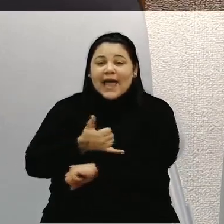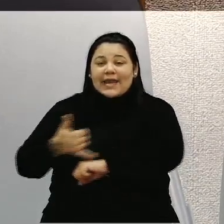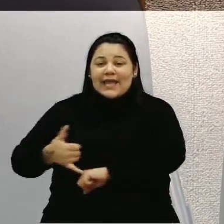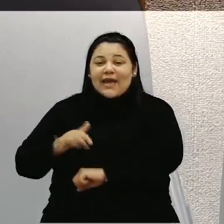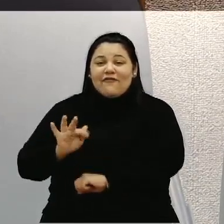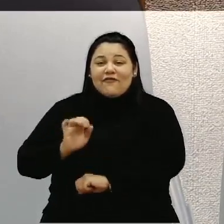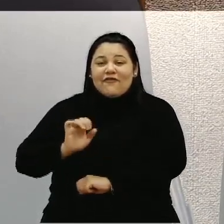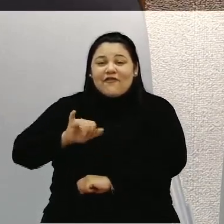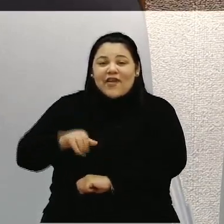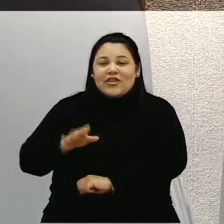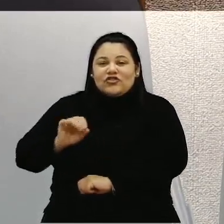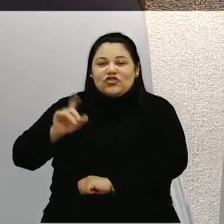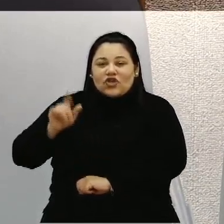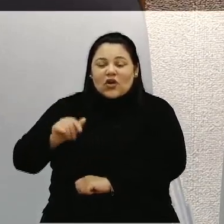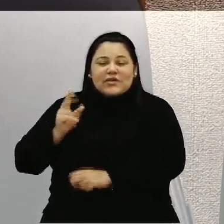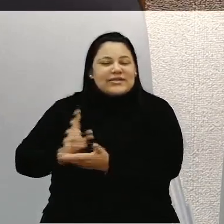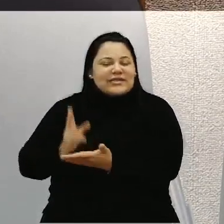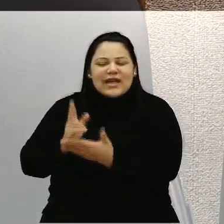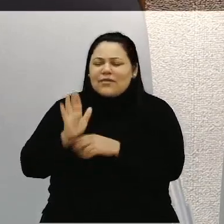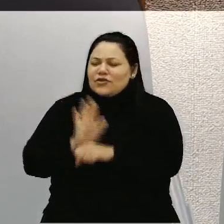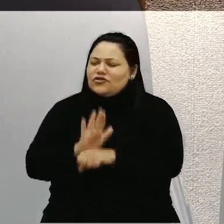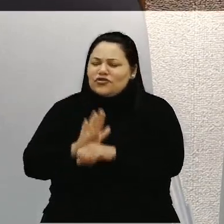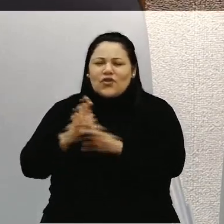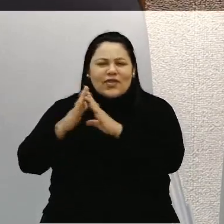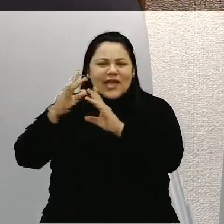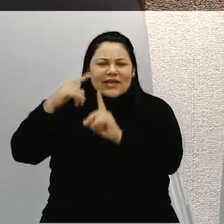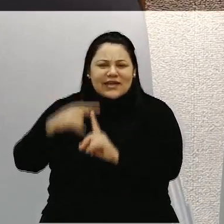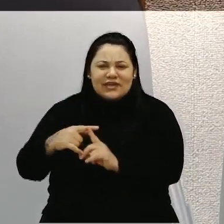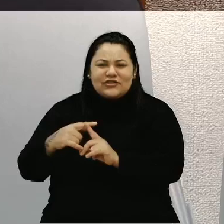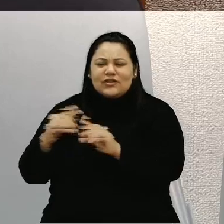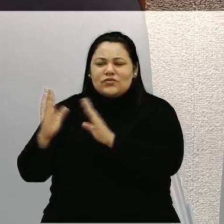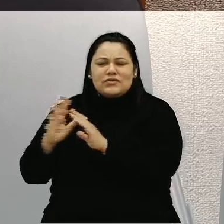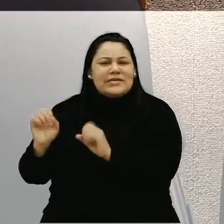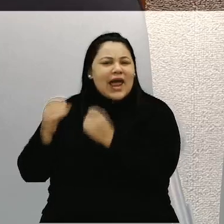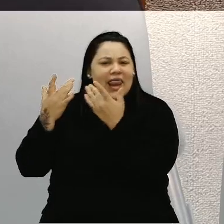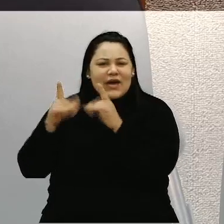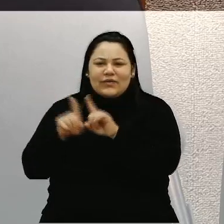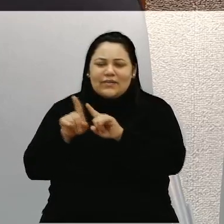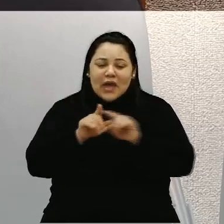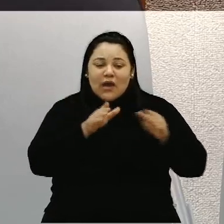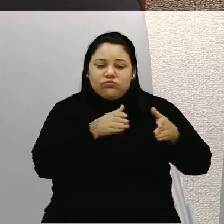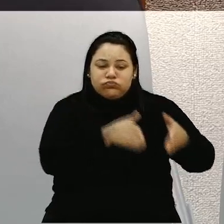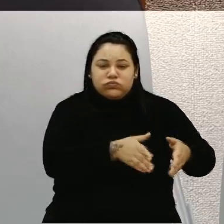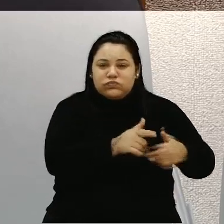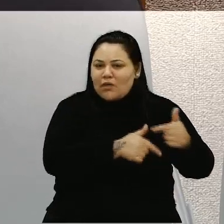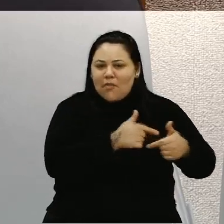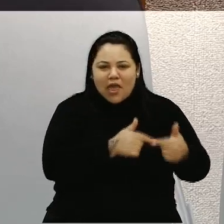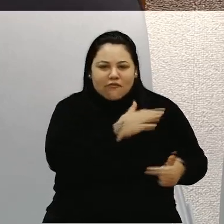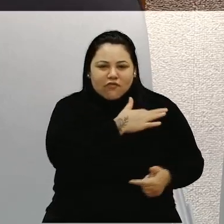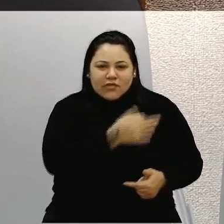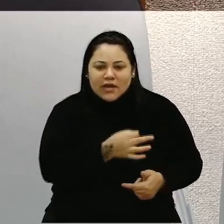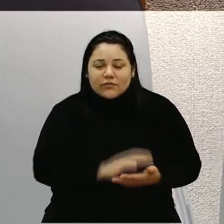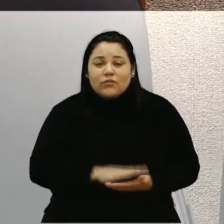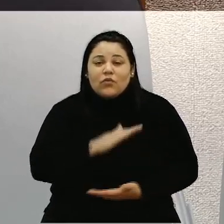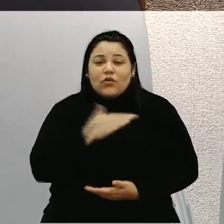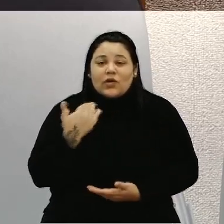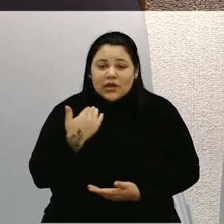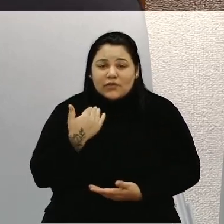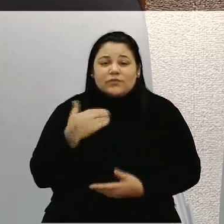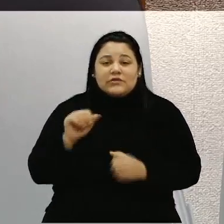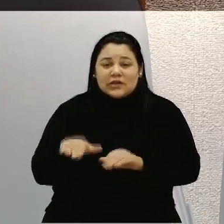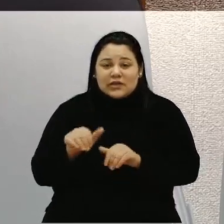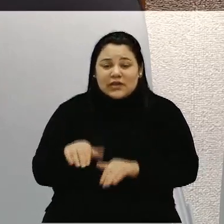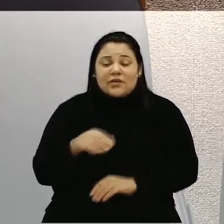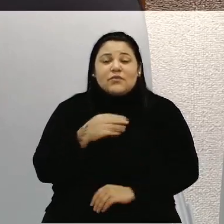na igreja, no cemitério. Faleceu em 21 de setembro de 2019, com